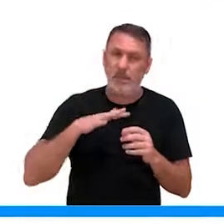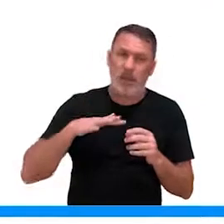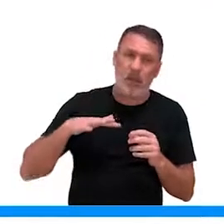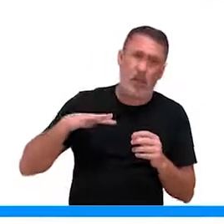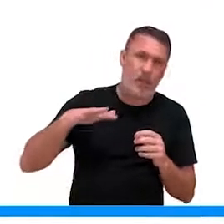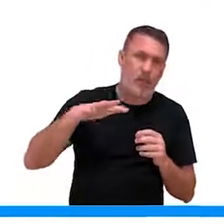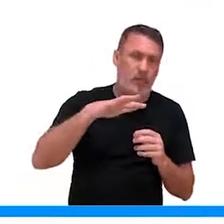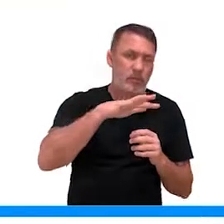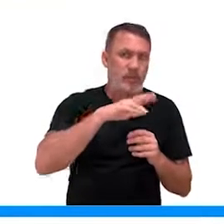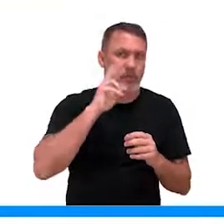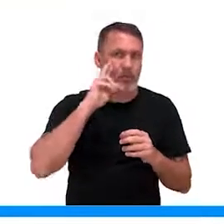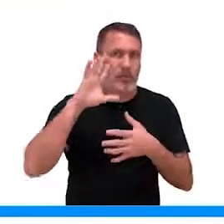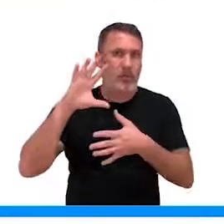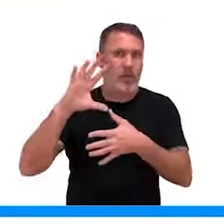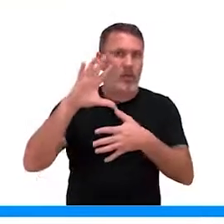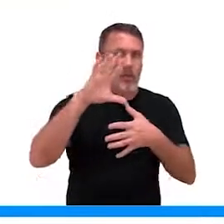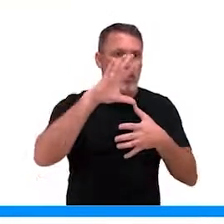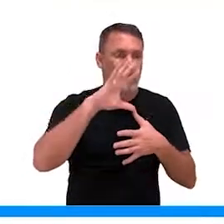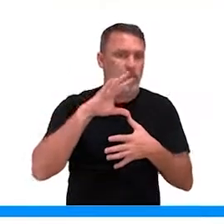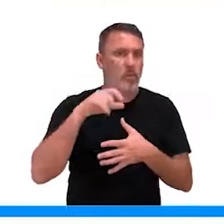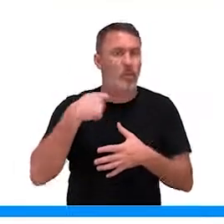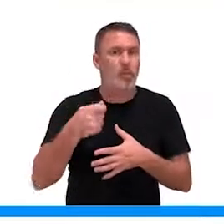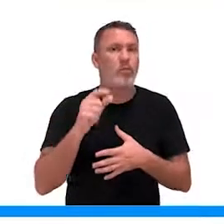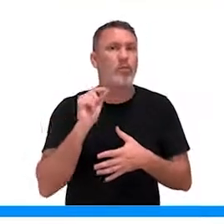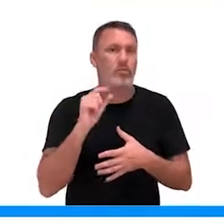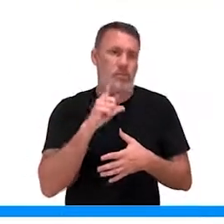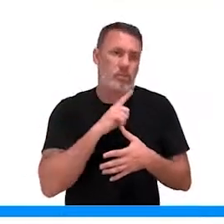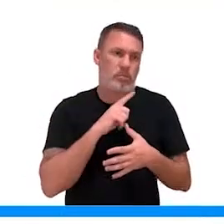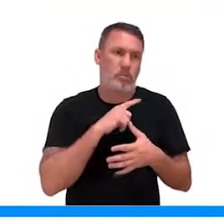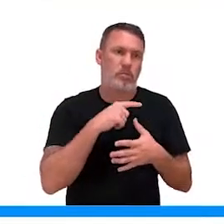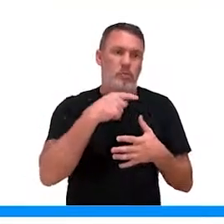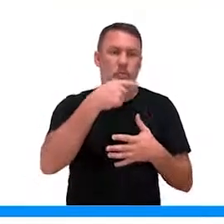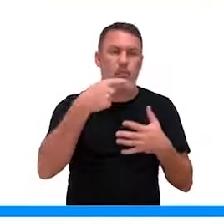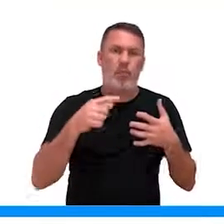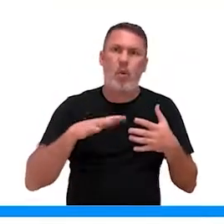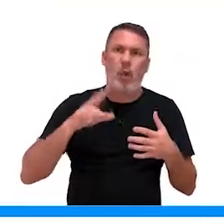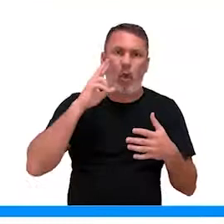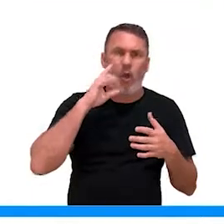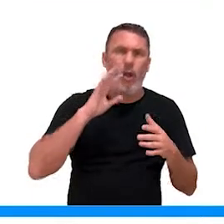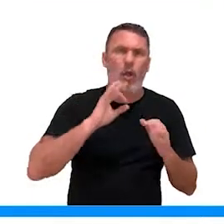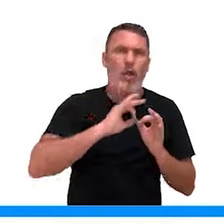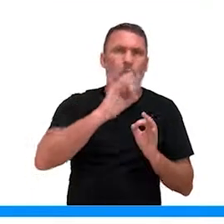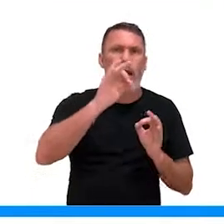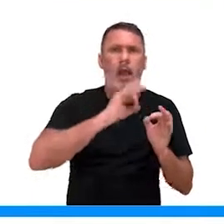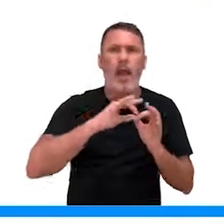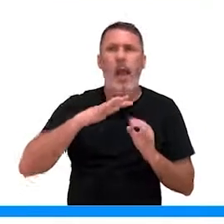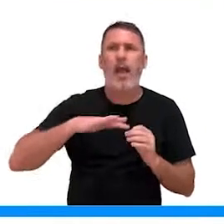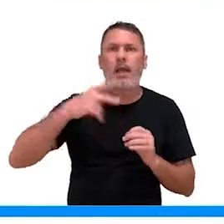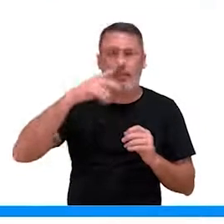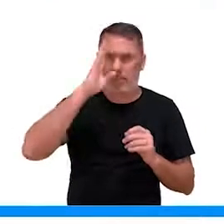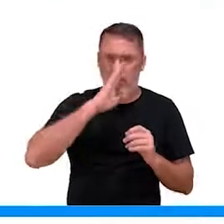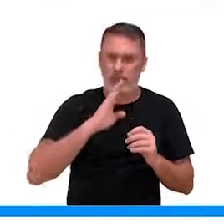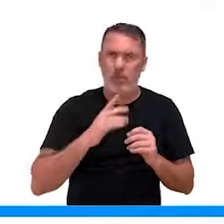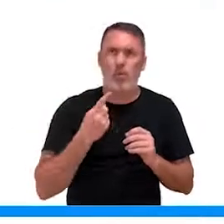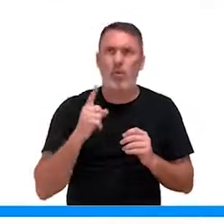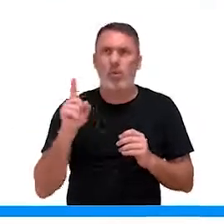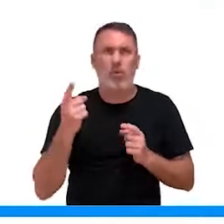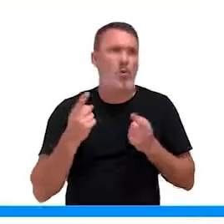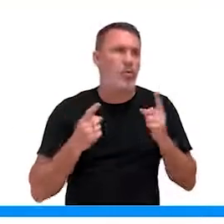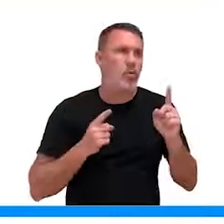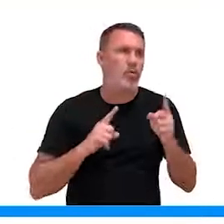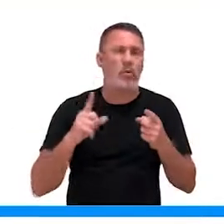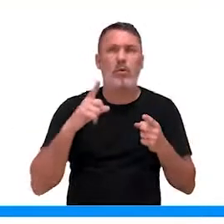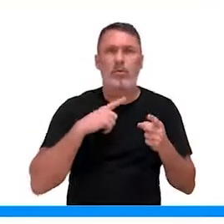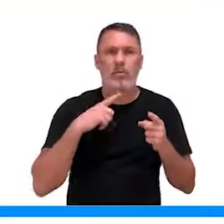espacial geográfico, considerando, né, a totalidade de área do nosso país, essa extensão considerável em